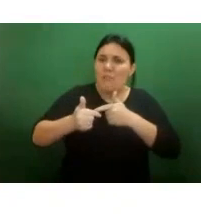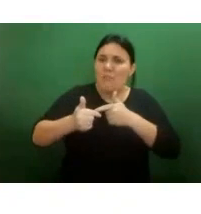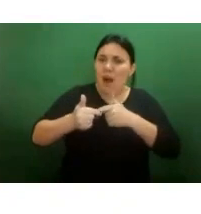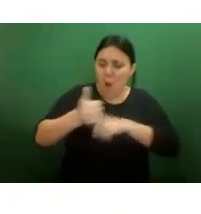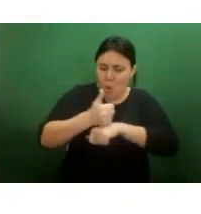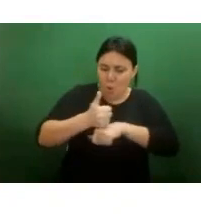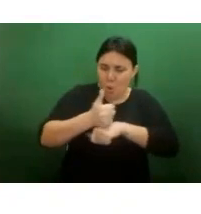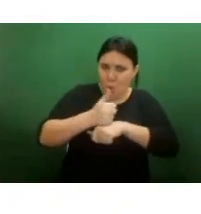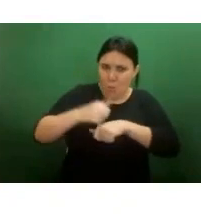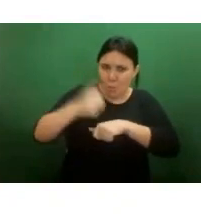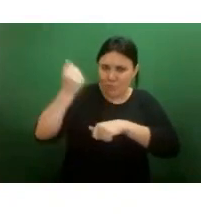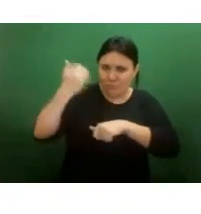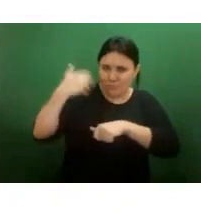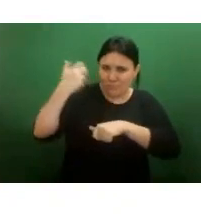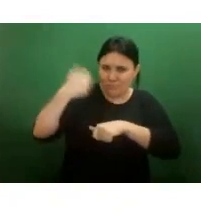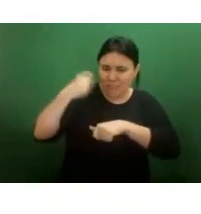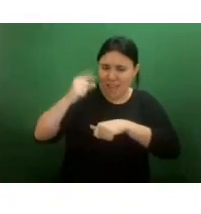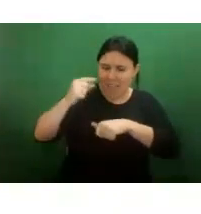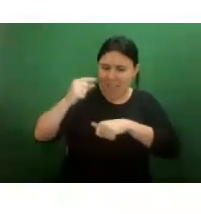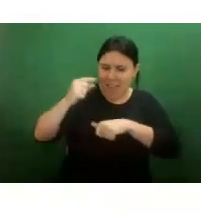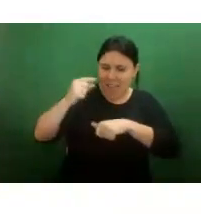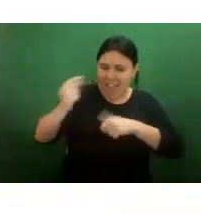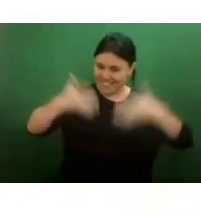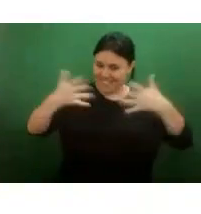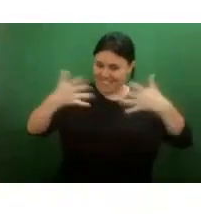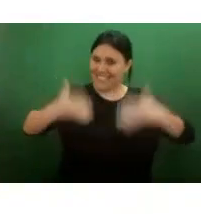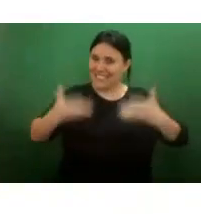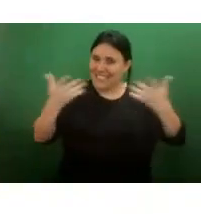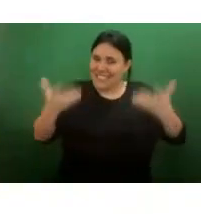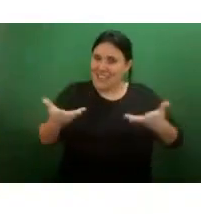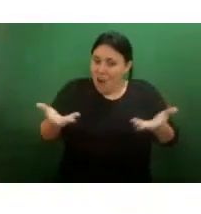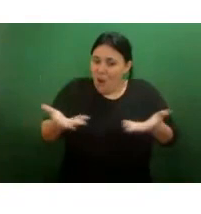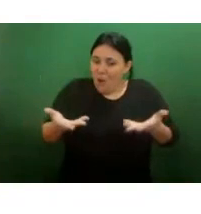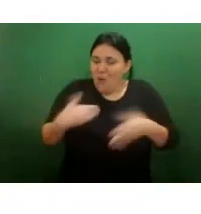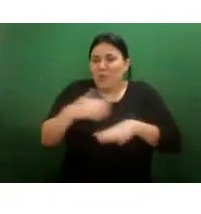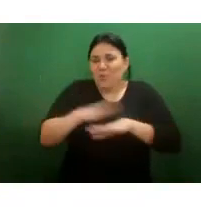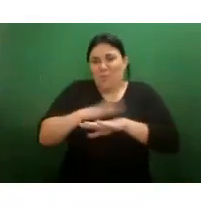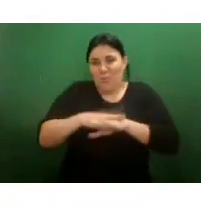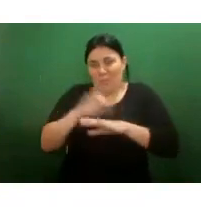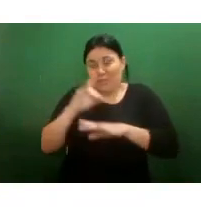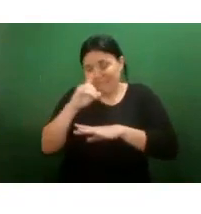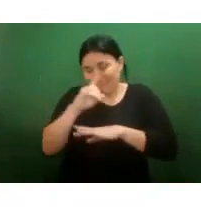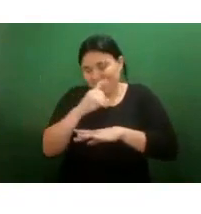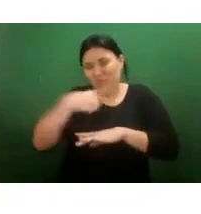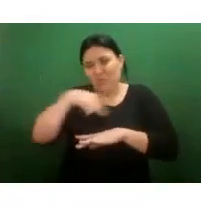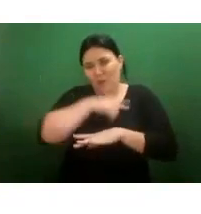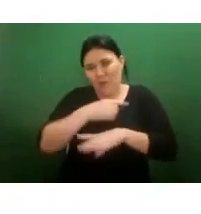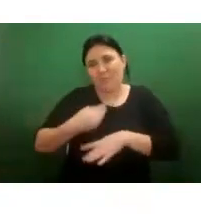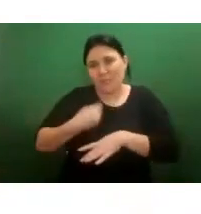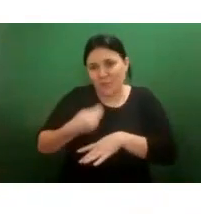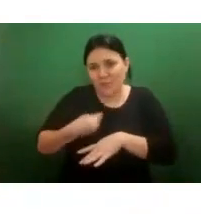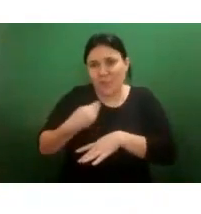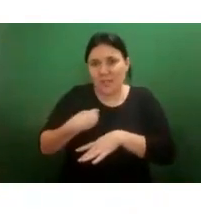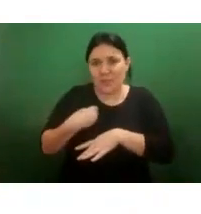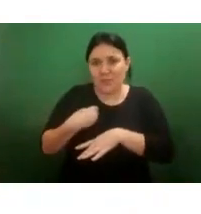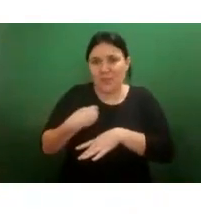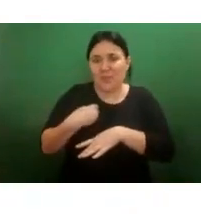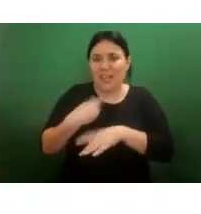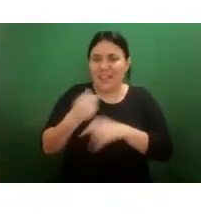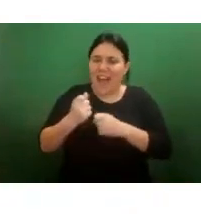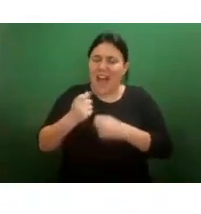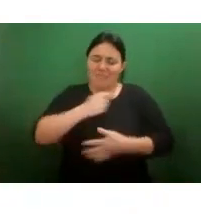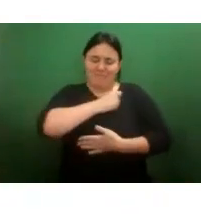né? Uma animação aí nesses tempos tão difíceis e sombrios que nós estamos vivendo. A gente pode matar